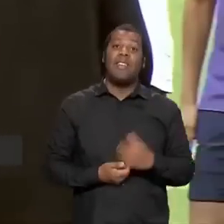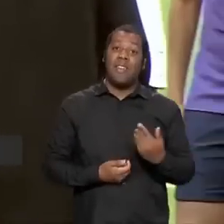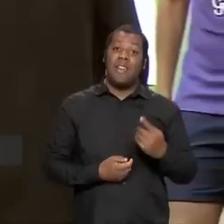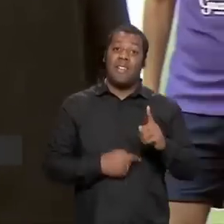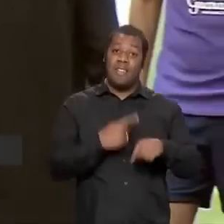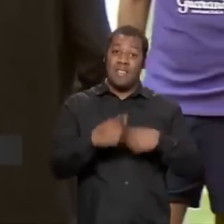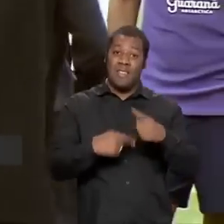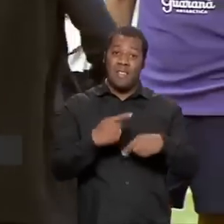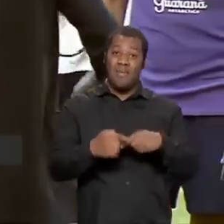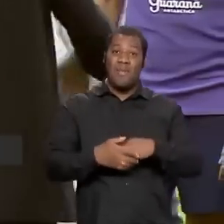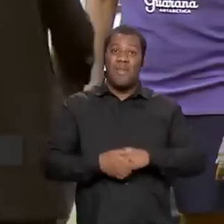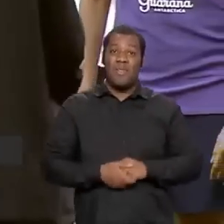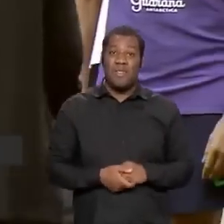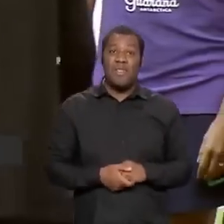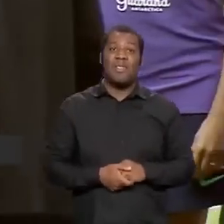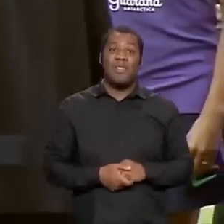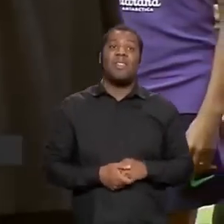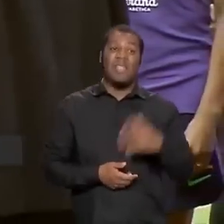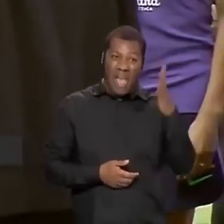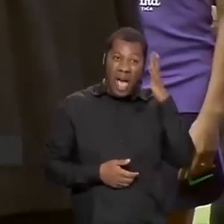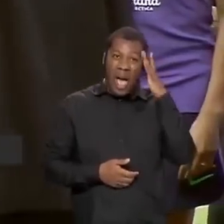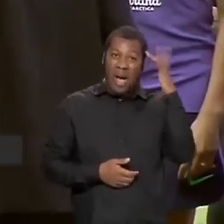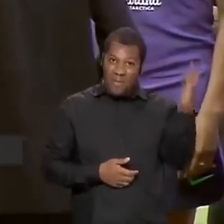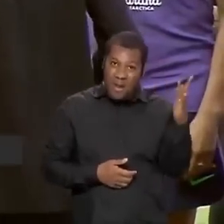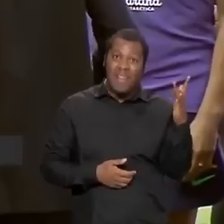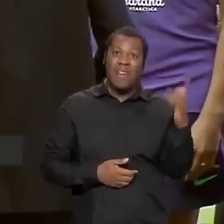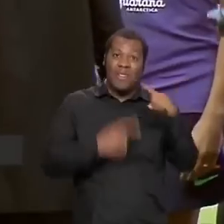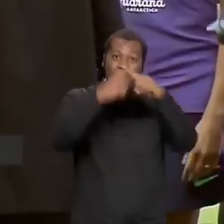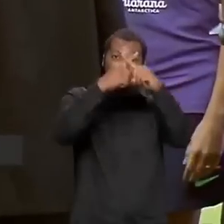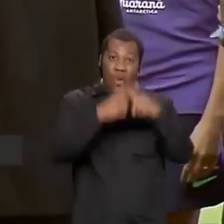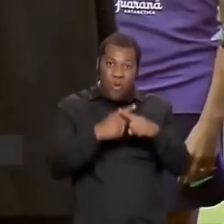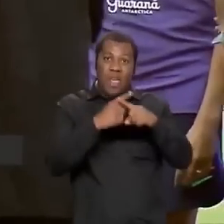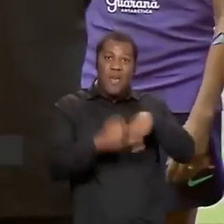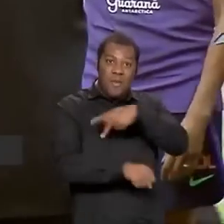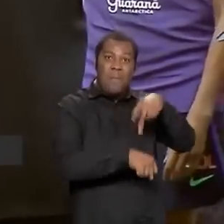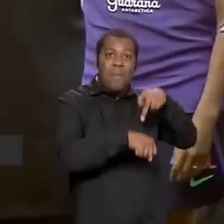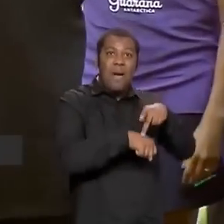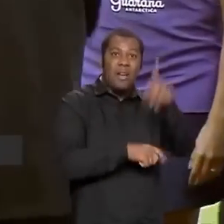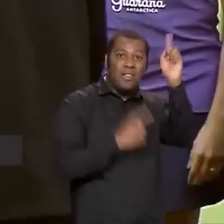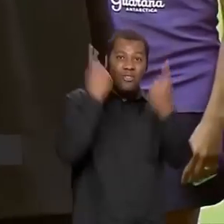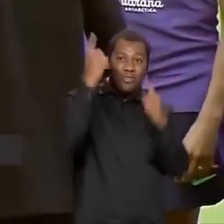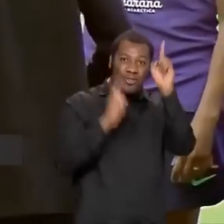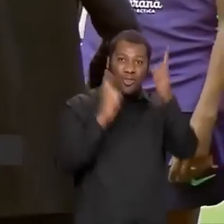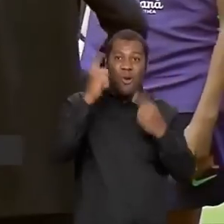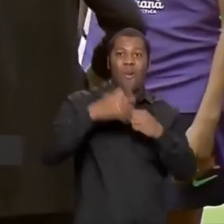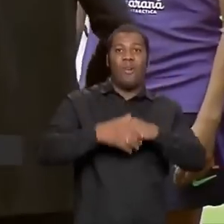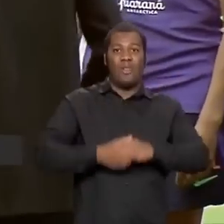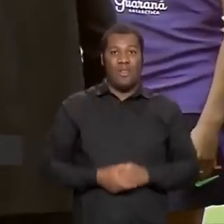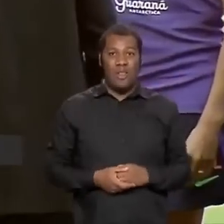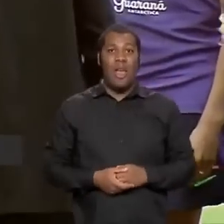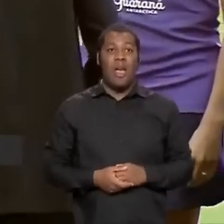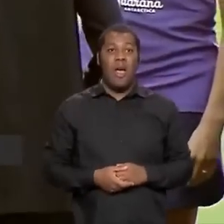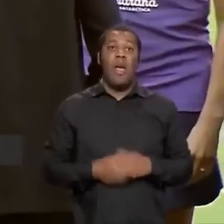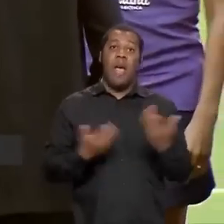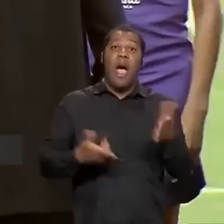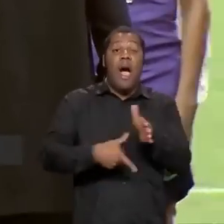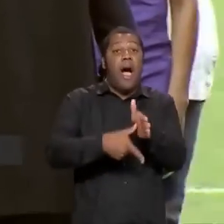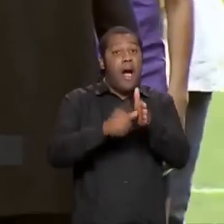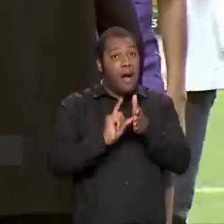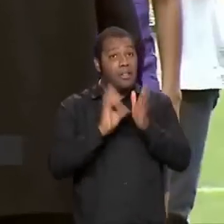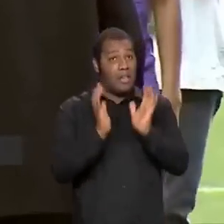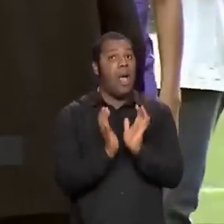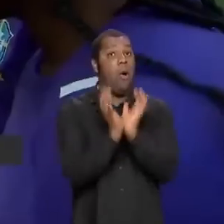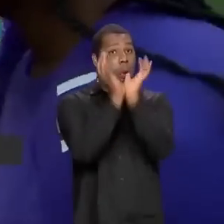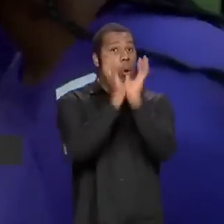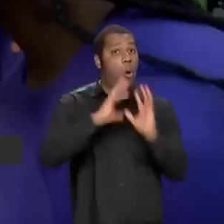fazer uma partida amanhã contra o Chile, um amistoso, o último amistoso antes da Copa, que